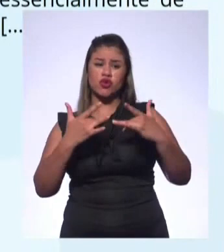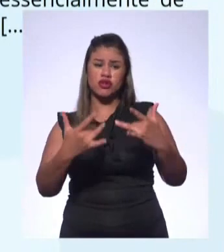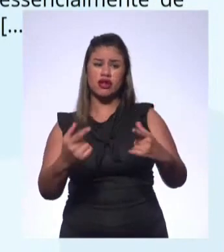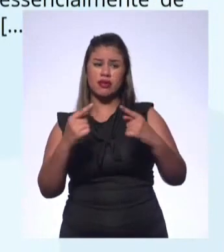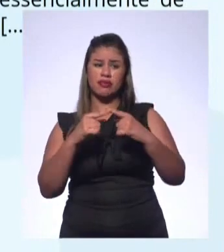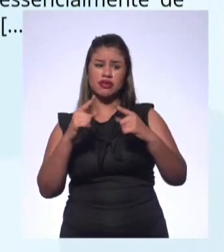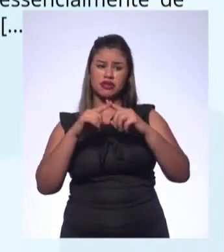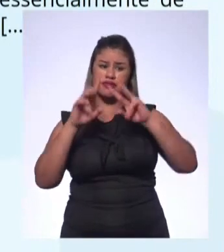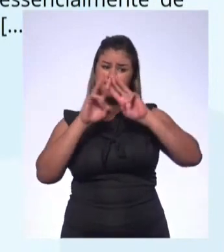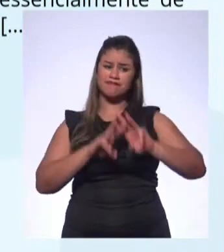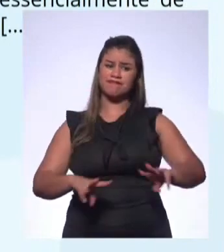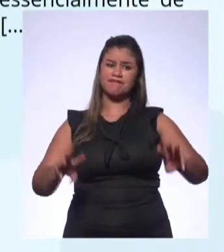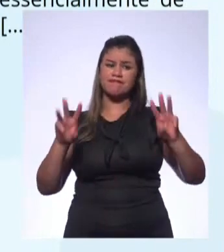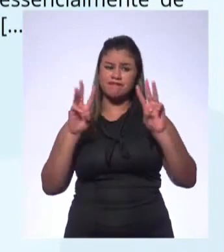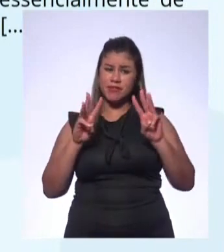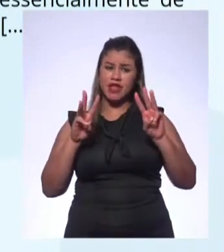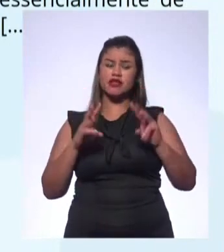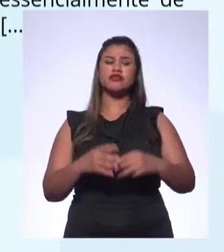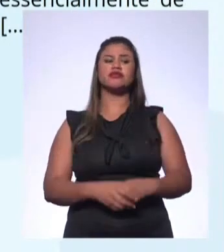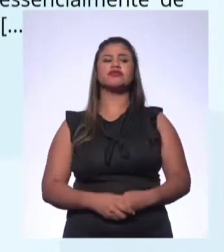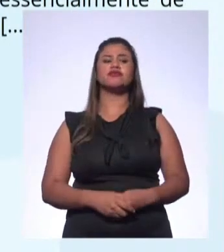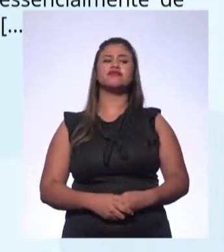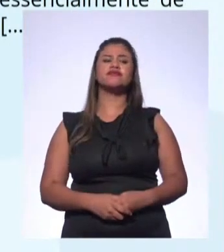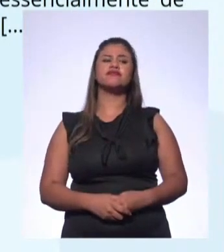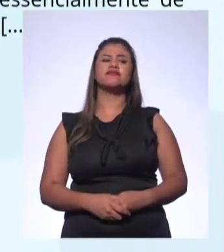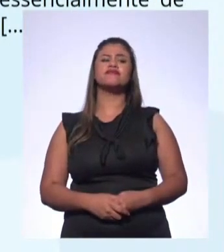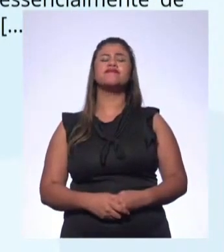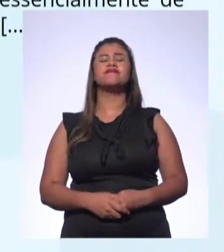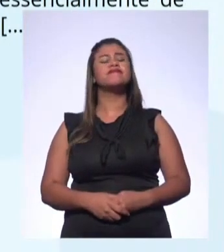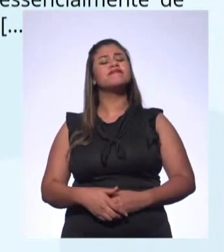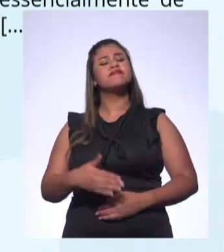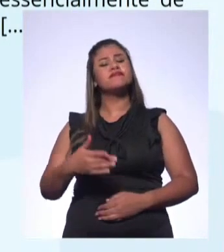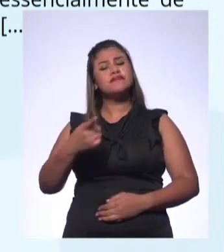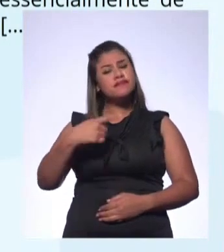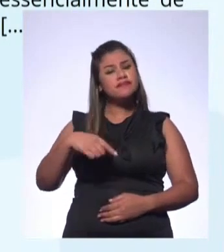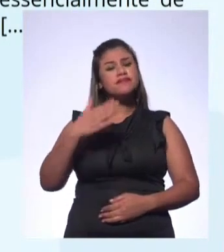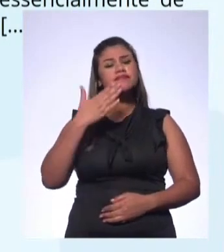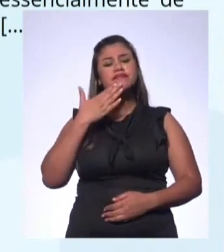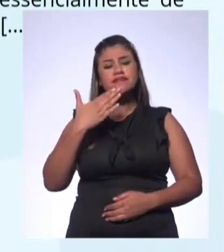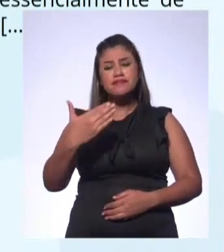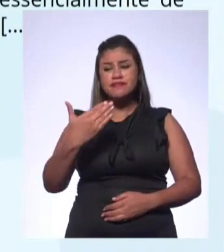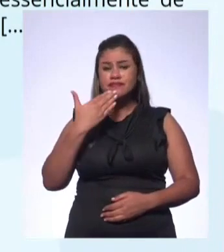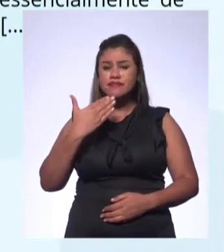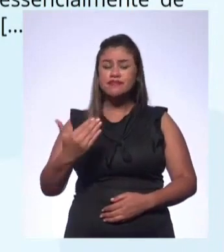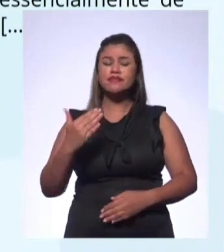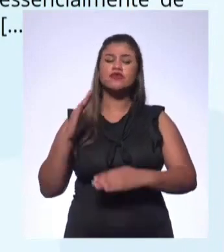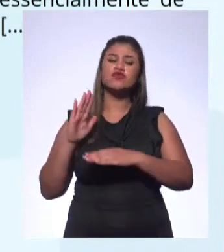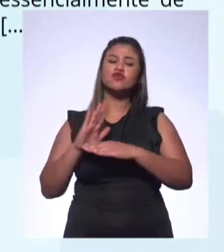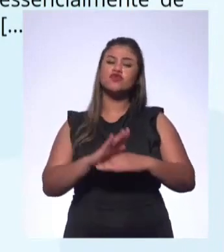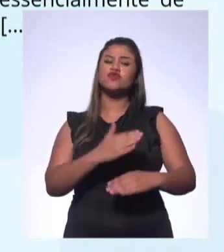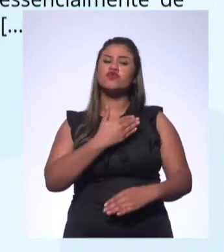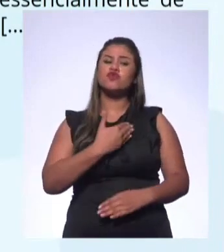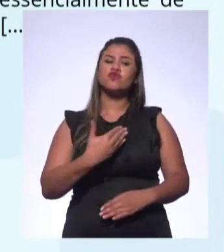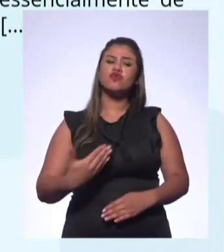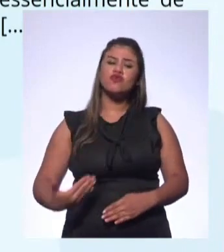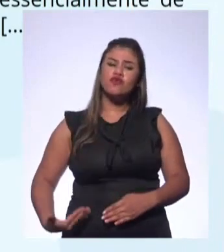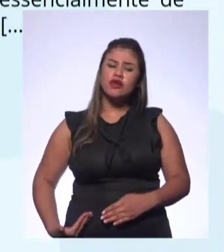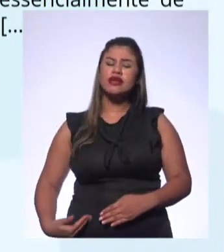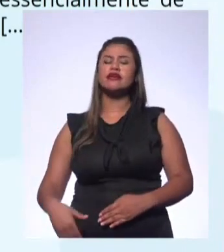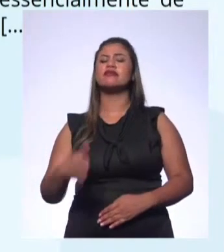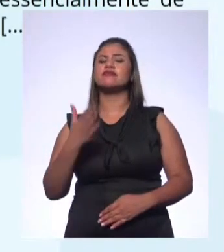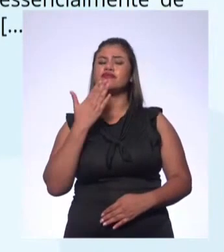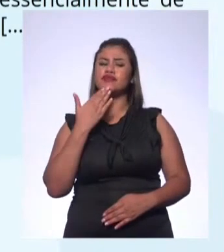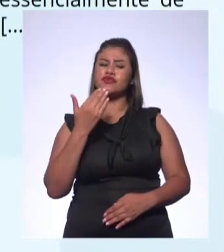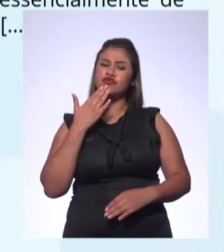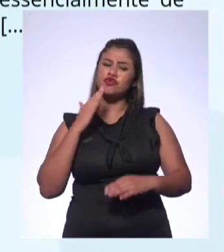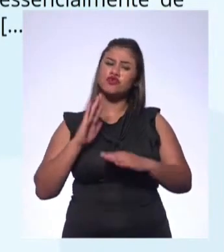Trunks App, certo? Estamos pedindo ajuda, né, ao governo, estamos pedindo ajuda às